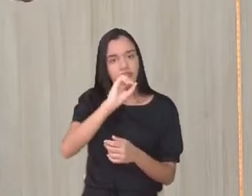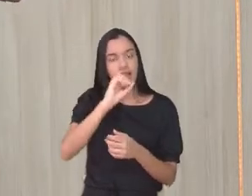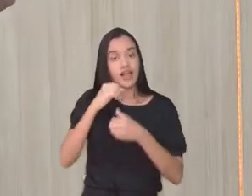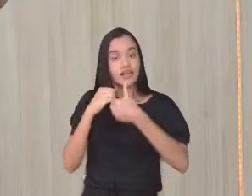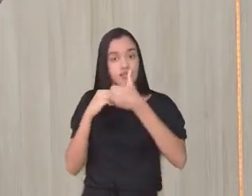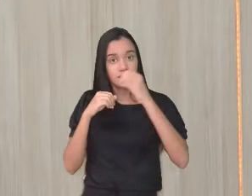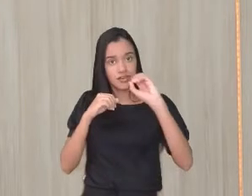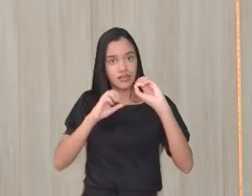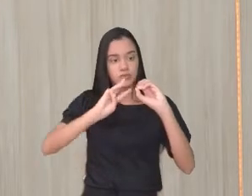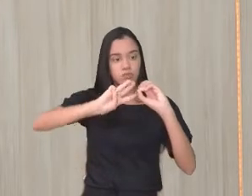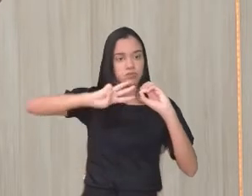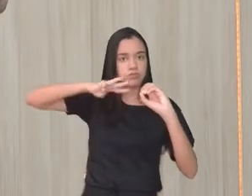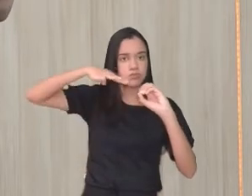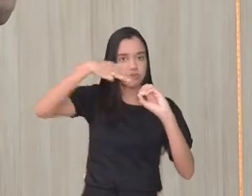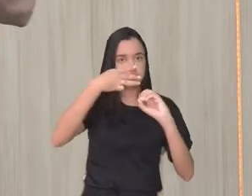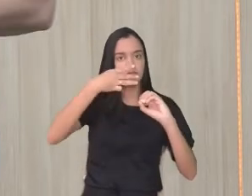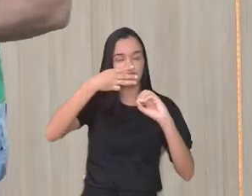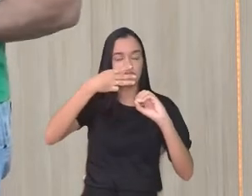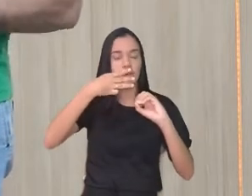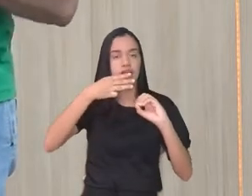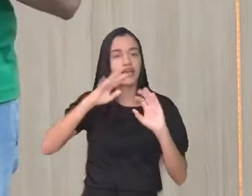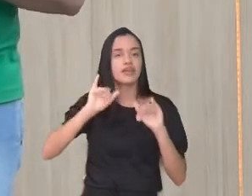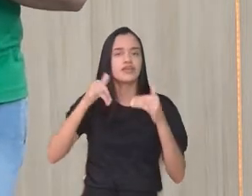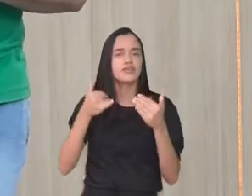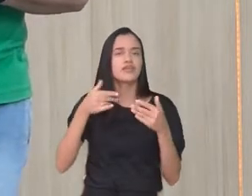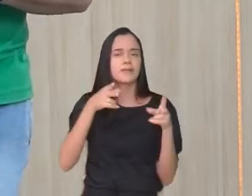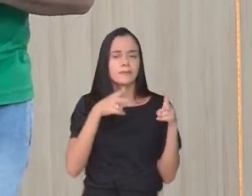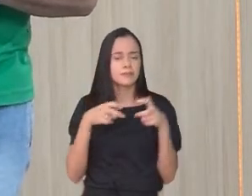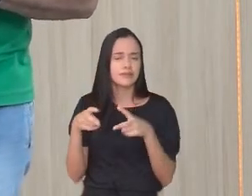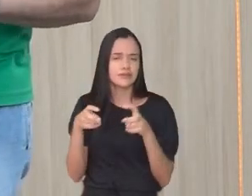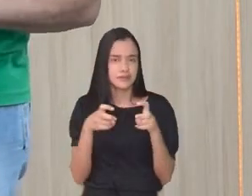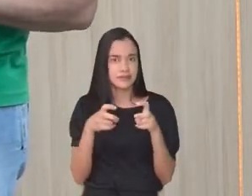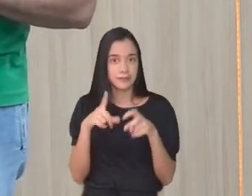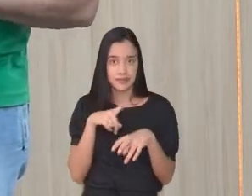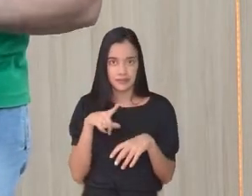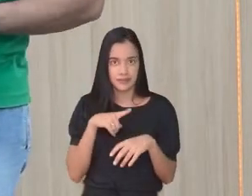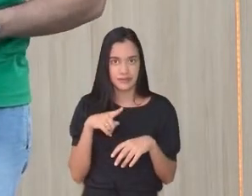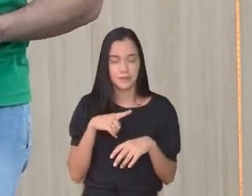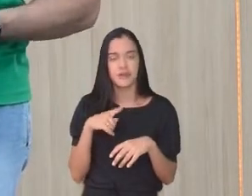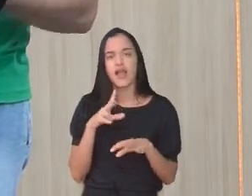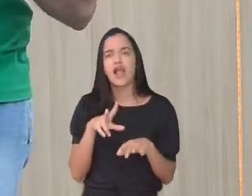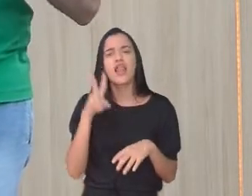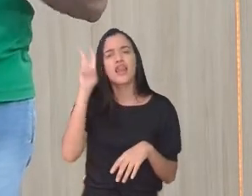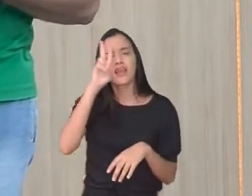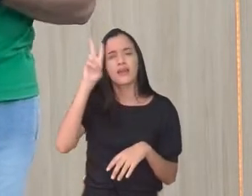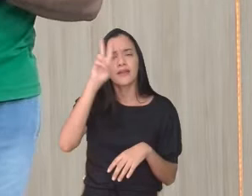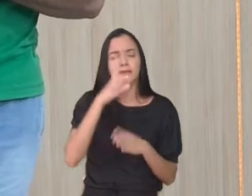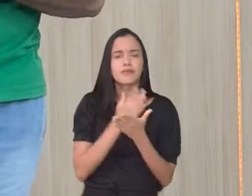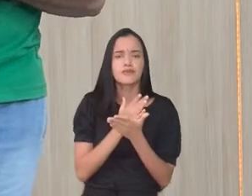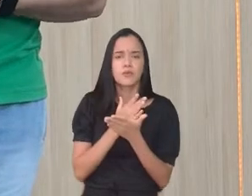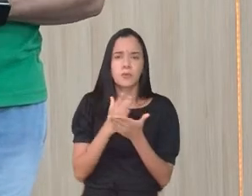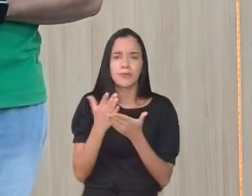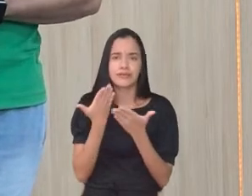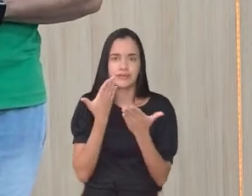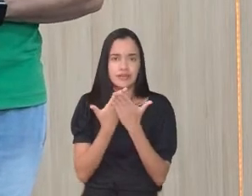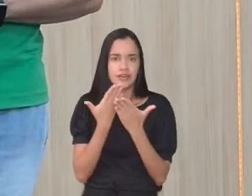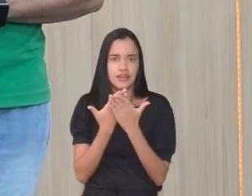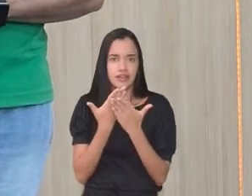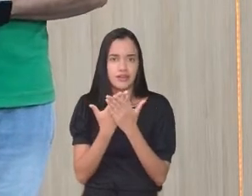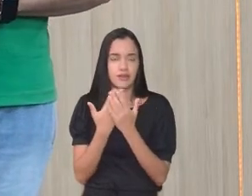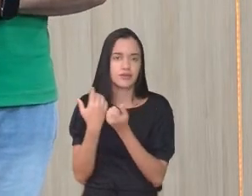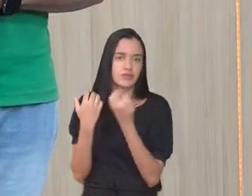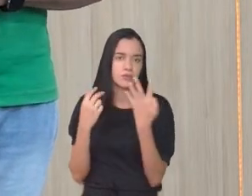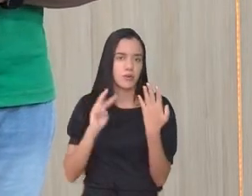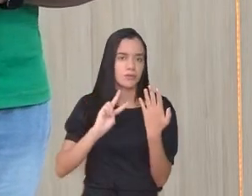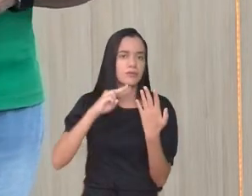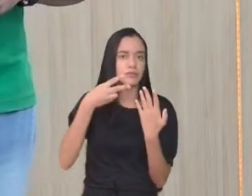10 elevado ao cubo, certo? Então, observe o que é que a gente tem aqui, tá? Lembra no comecinho da aula de potenciação,